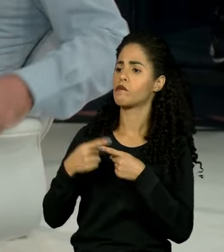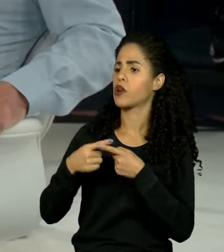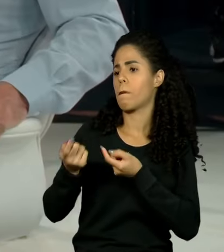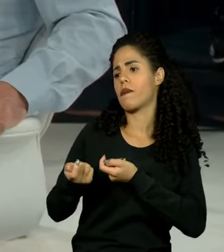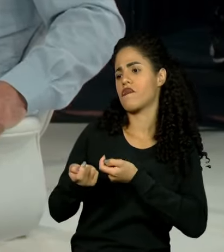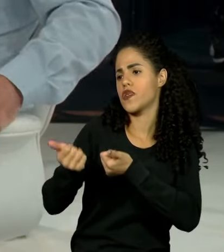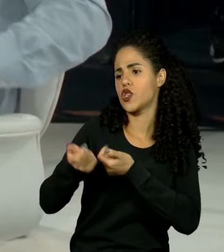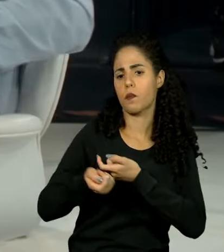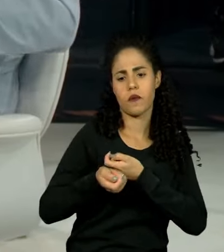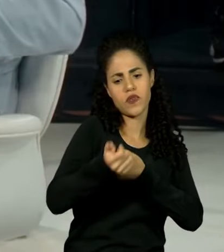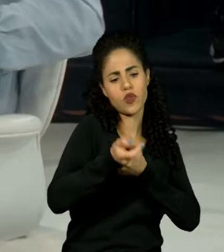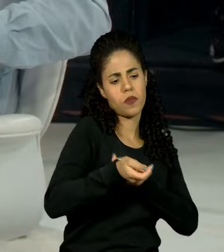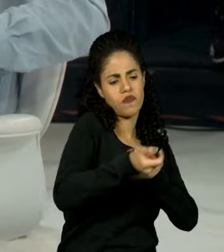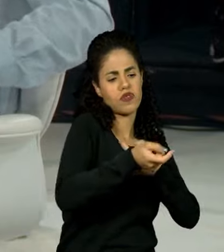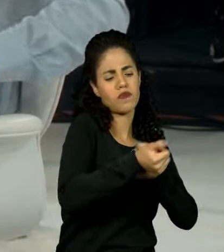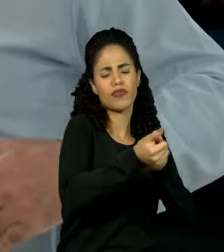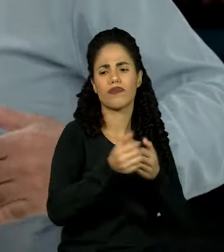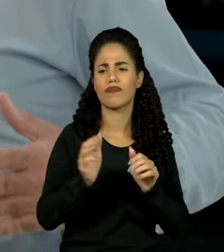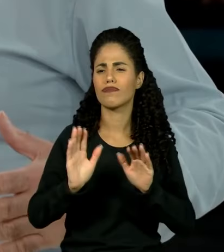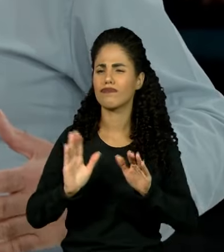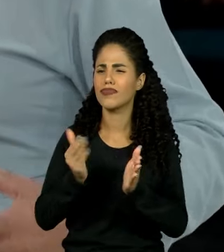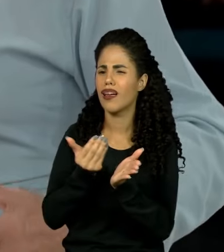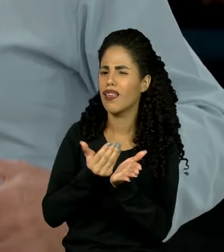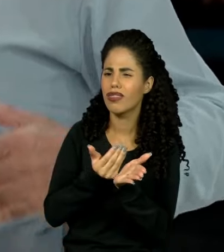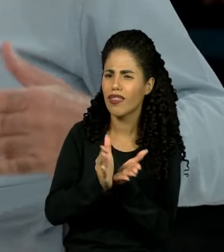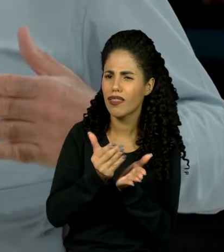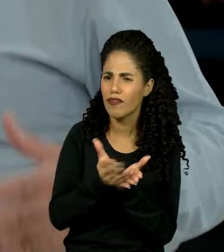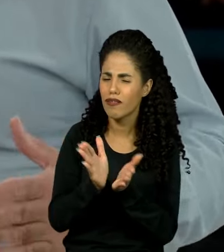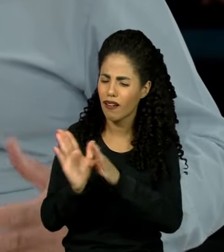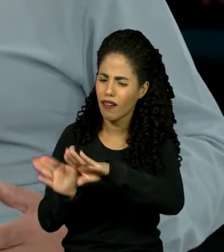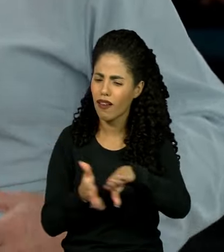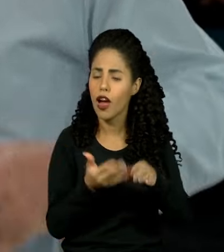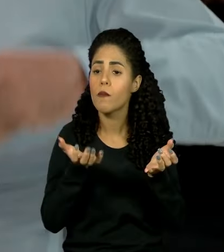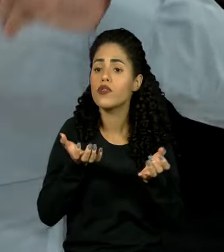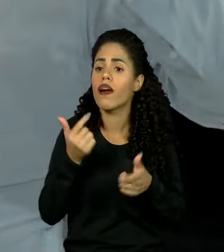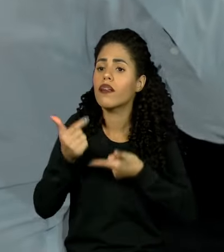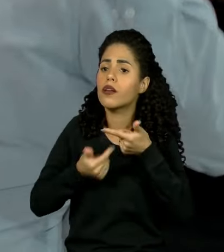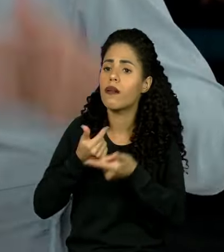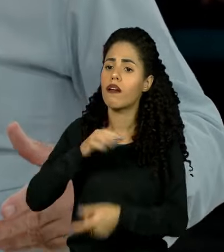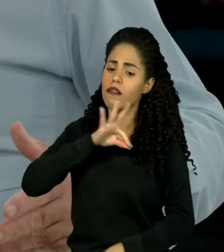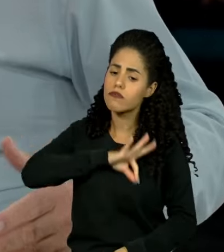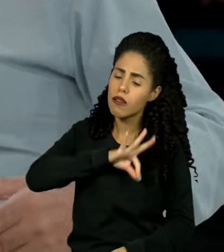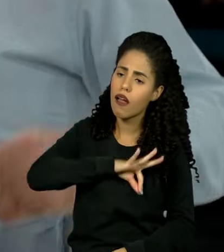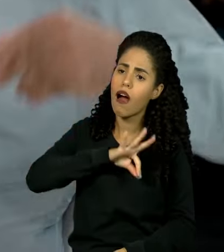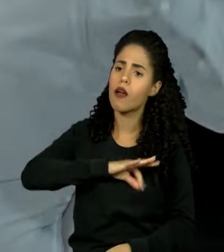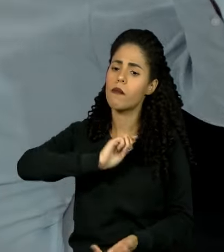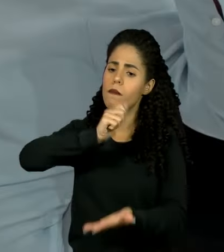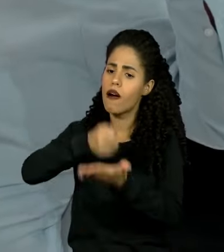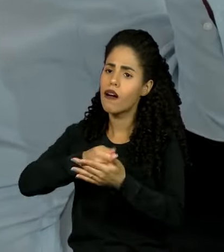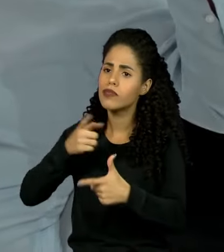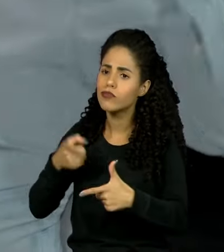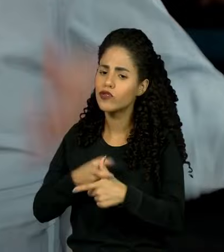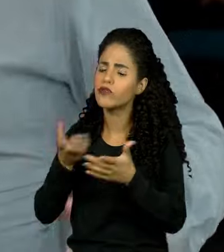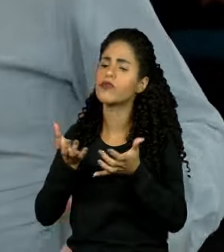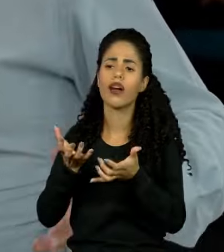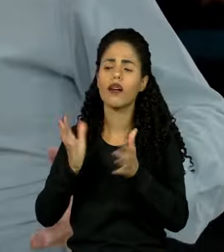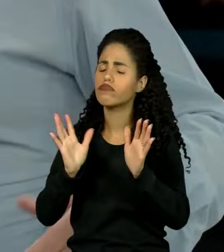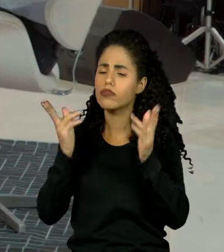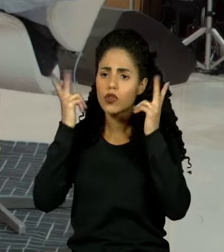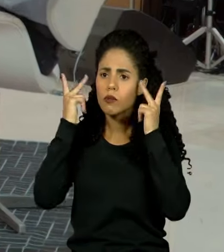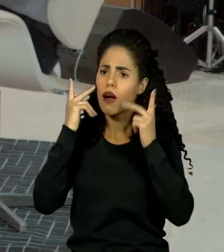disso o benefício daquilo tem nada a ver que as pessoas querem receber o seu salário para pagar suas contas entendeu proveniente do seu